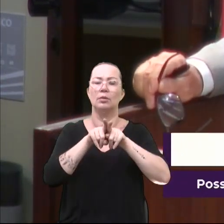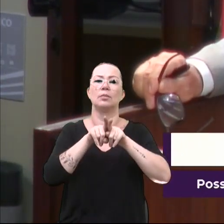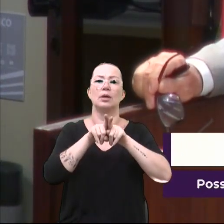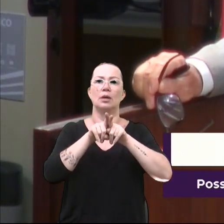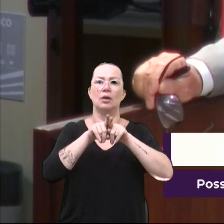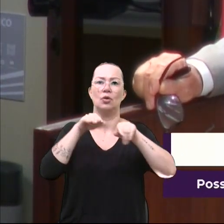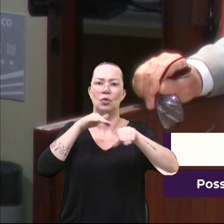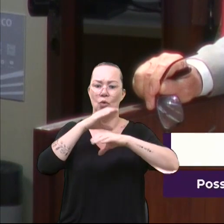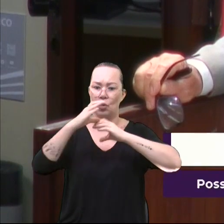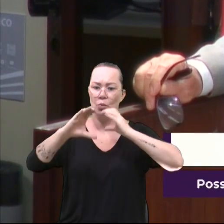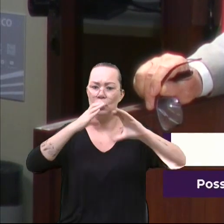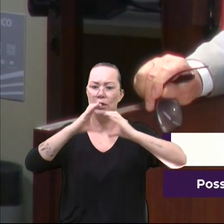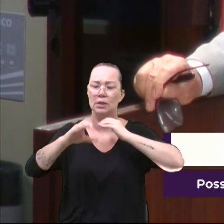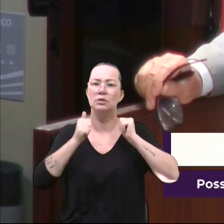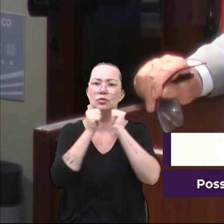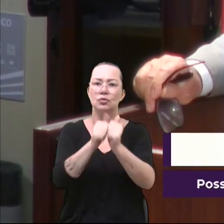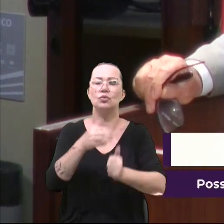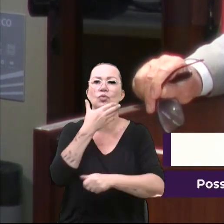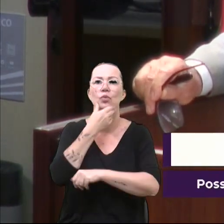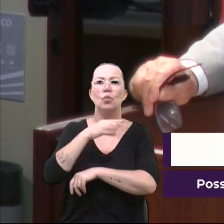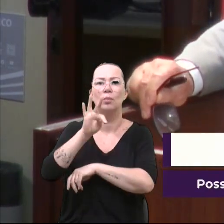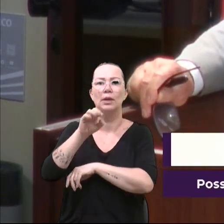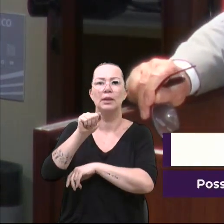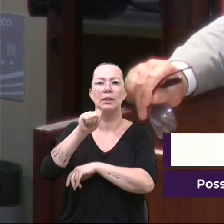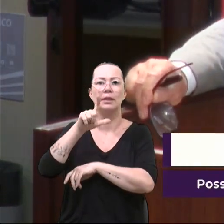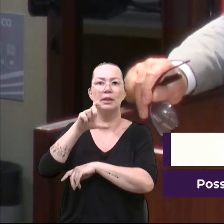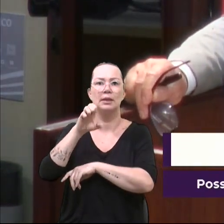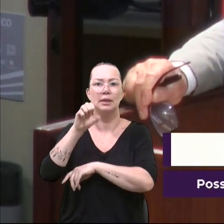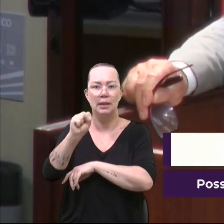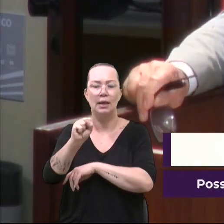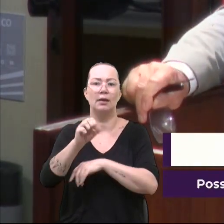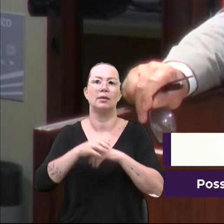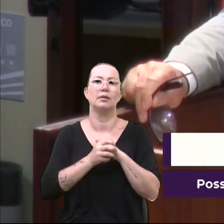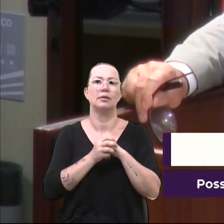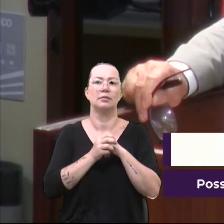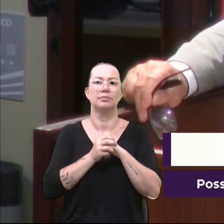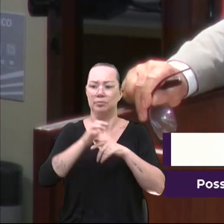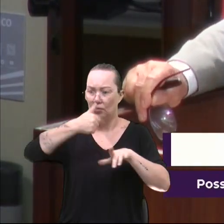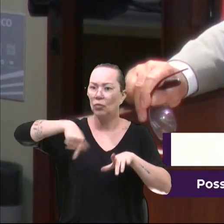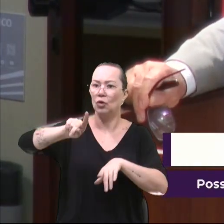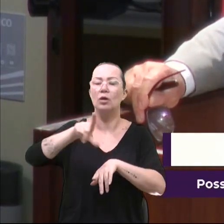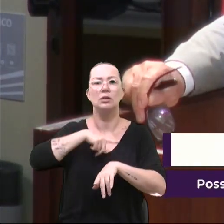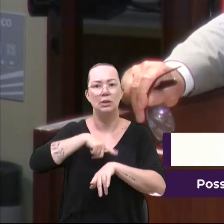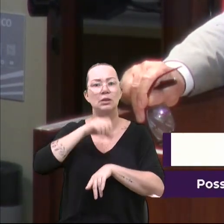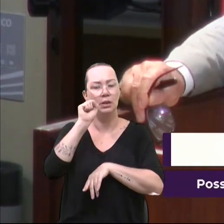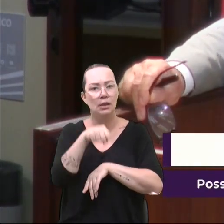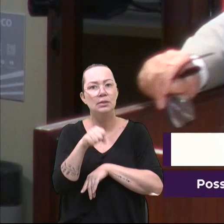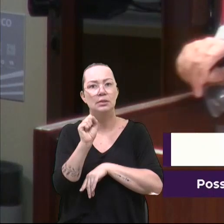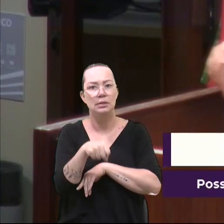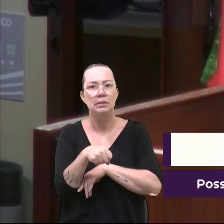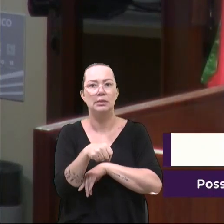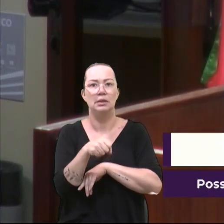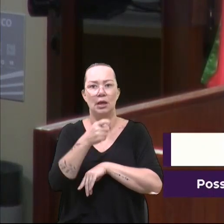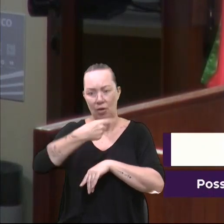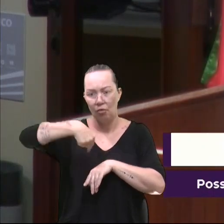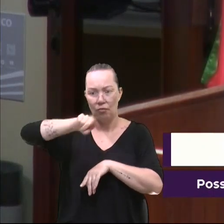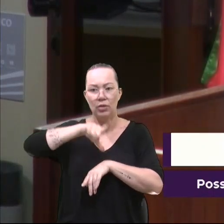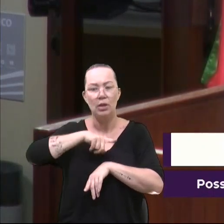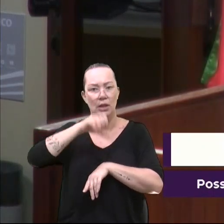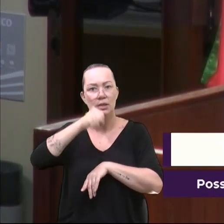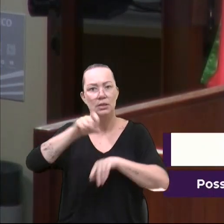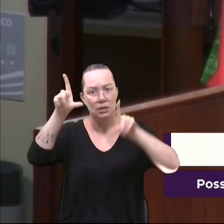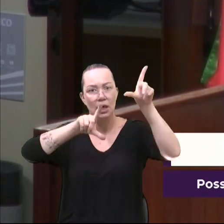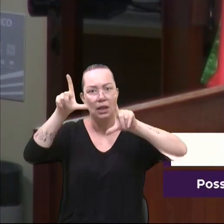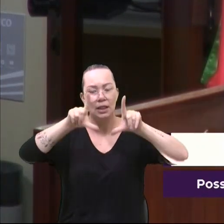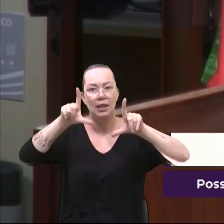Thales, que muito se empenhou nos anos anteriores, e nós vamos ter, sim, nós vamos ter a TV